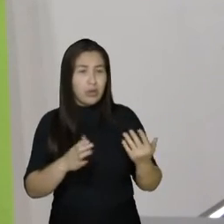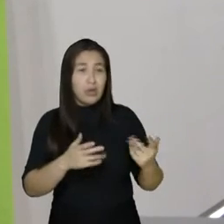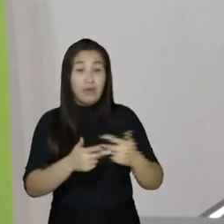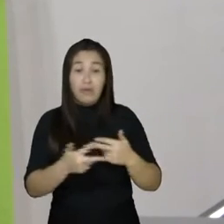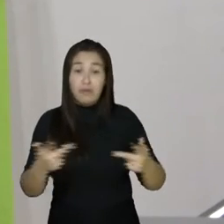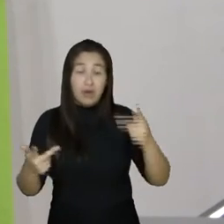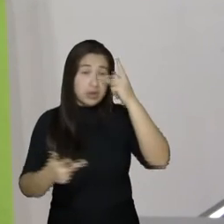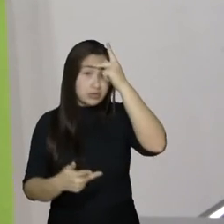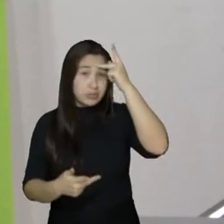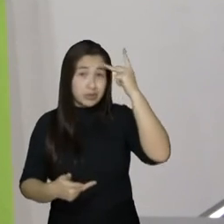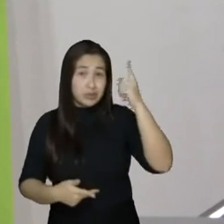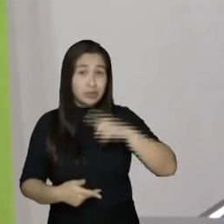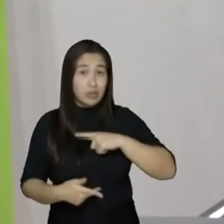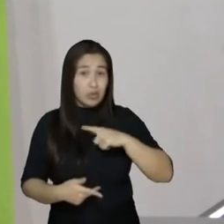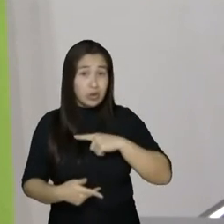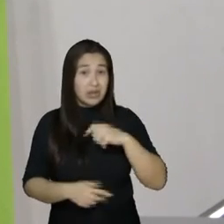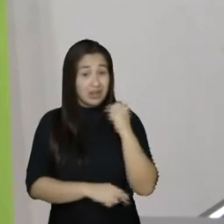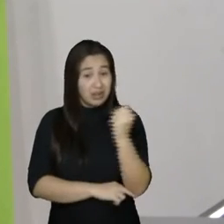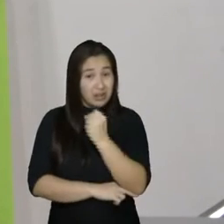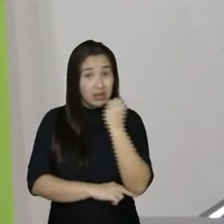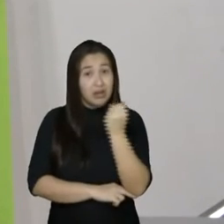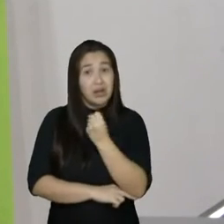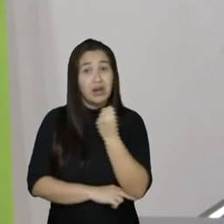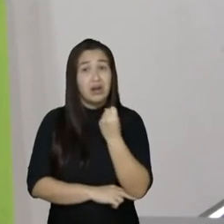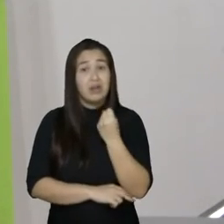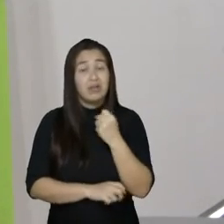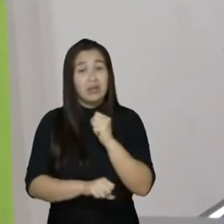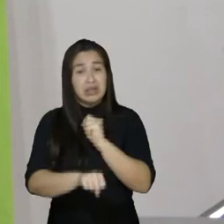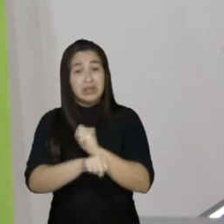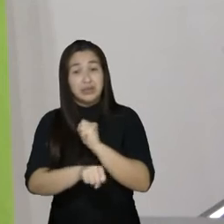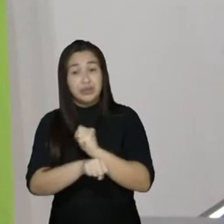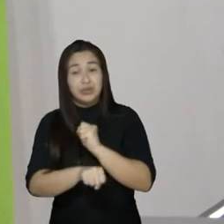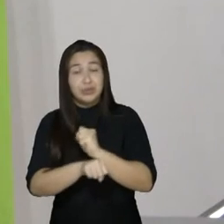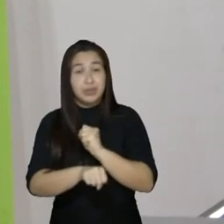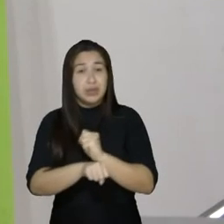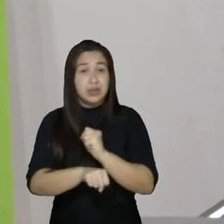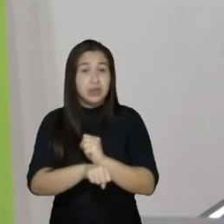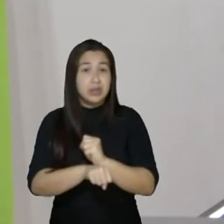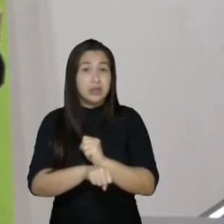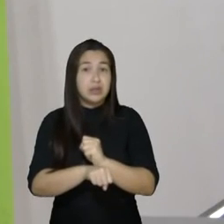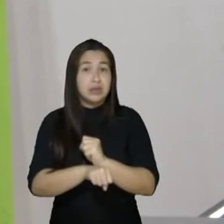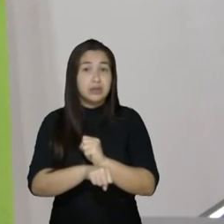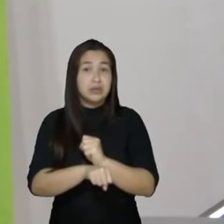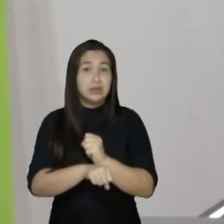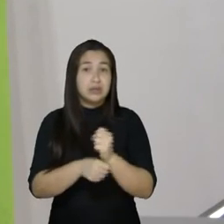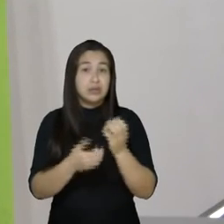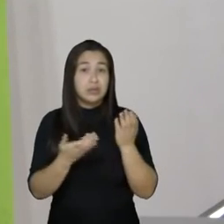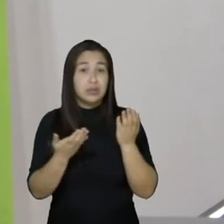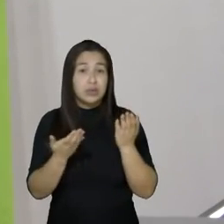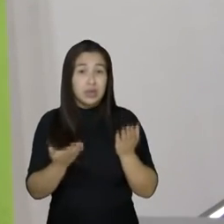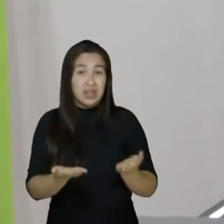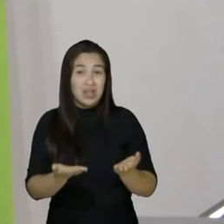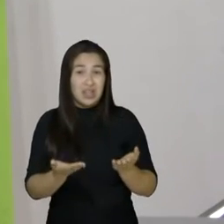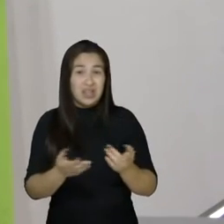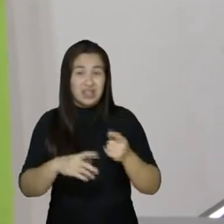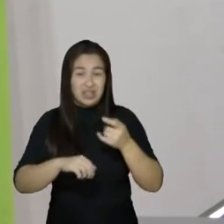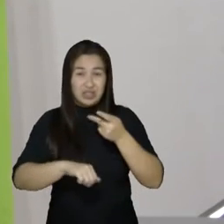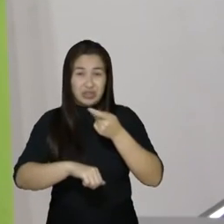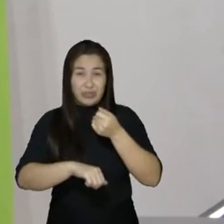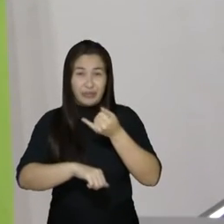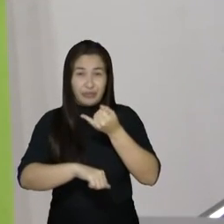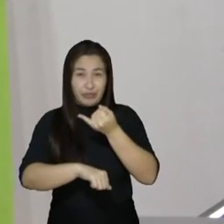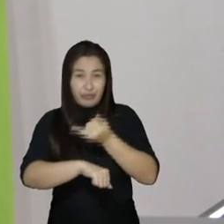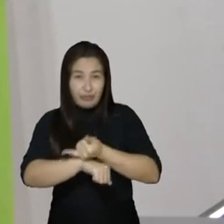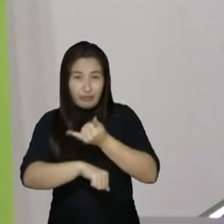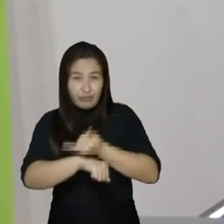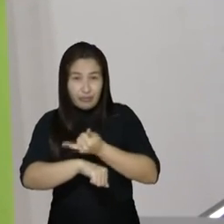graves, que estão com aquelas plataformas de metal com barras